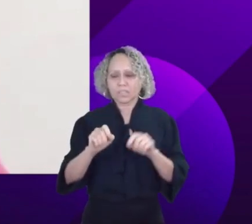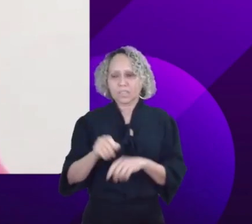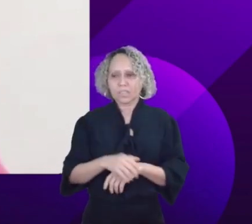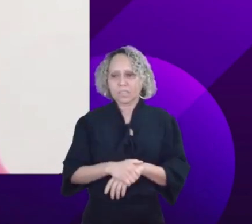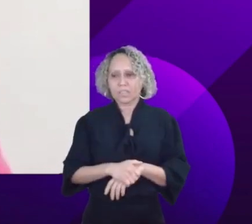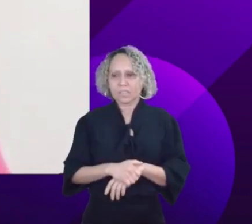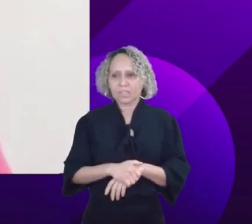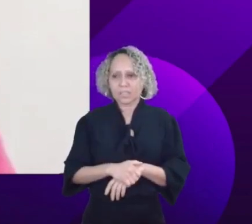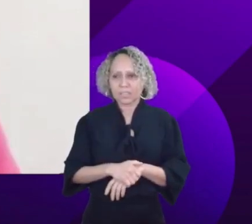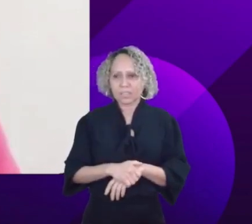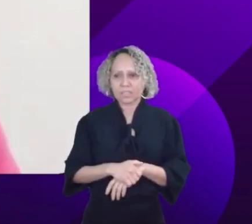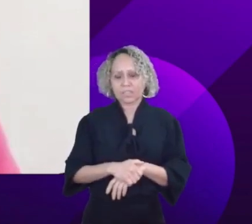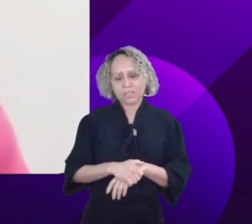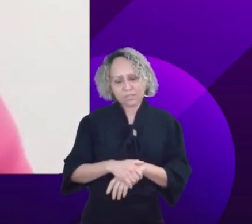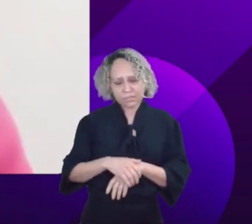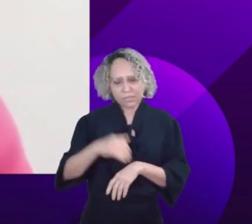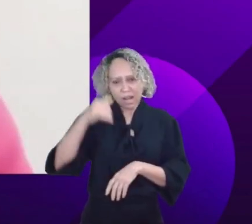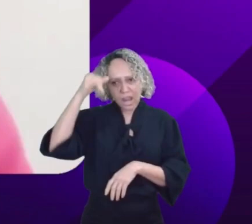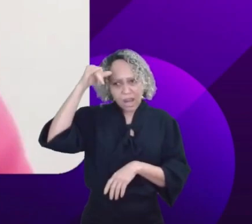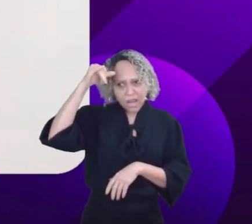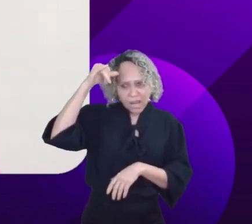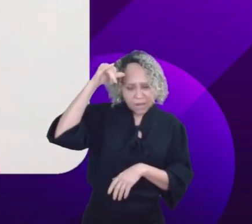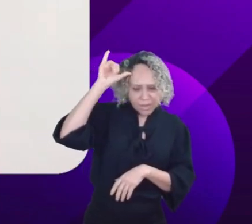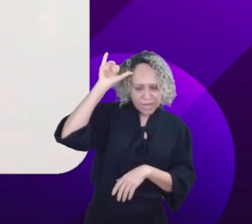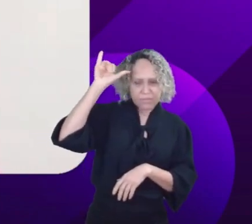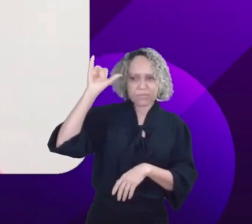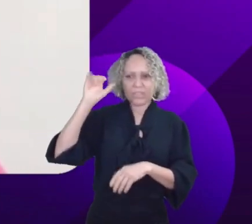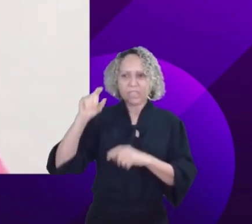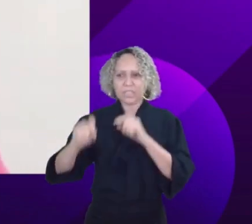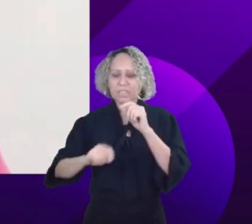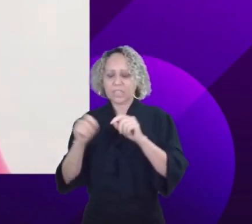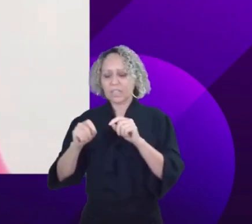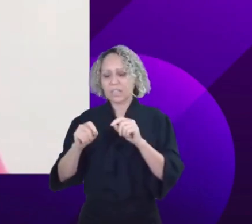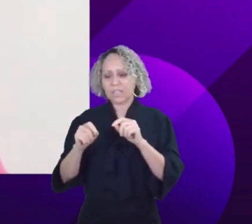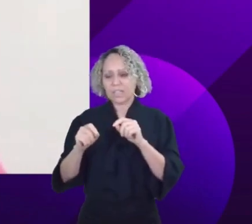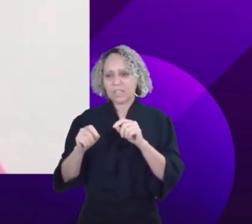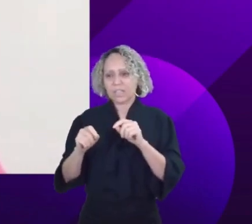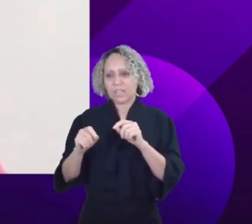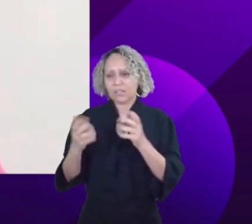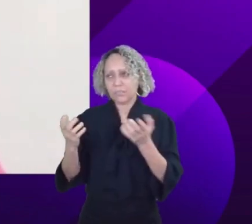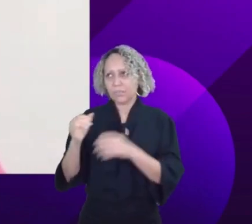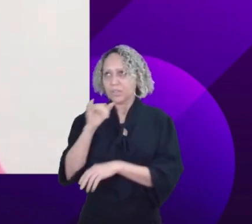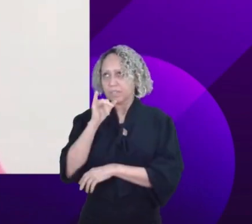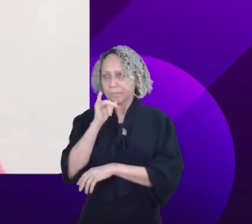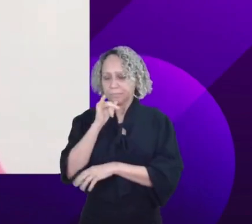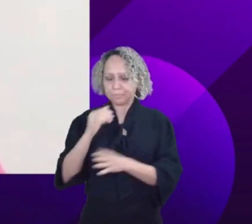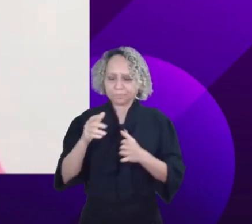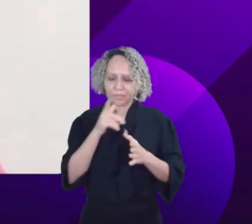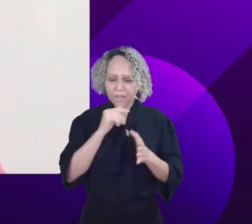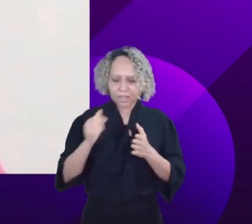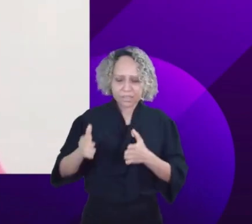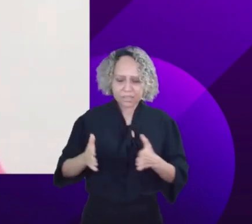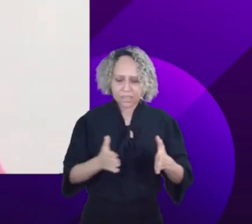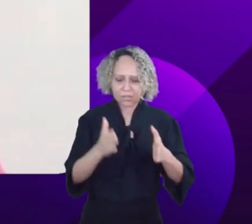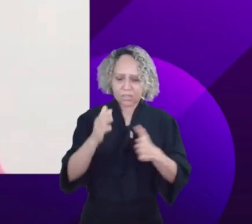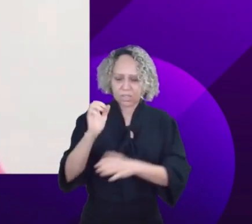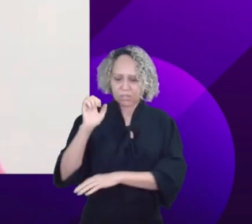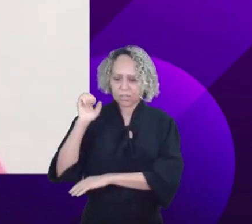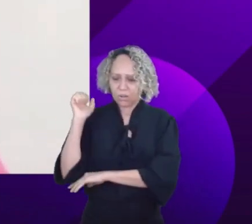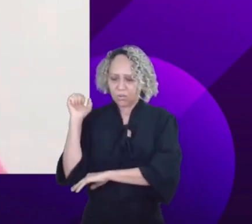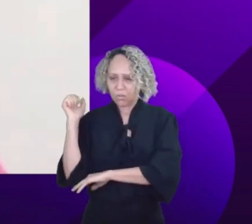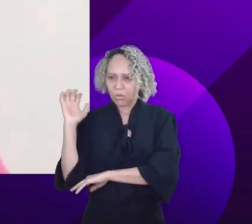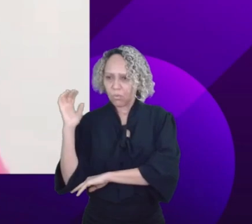prevenção, assoreamento, né, no assoreamento dos rios. Então, ela é uma